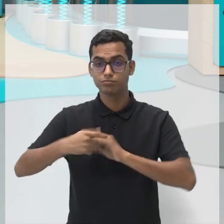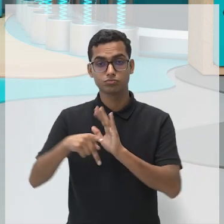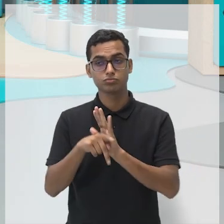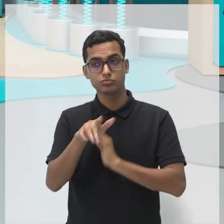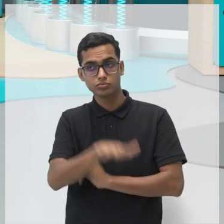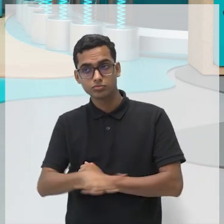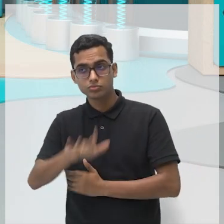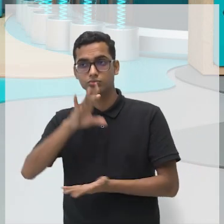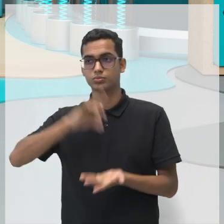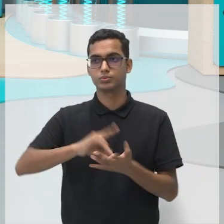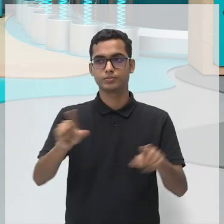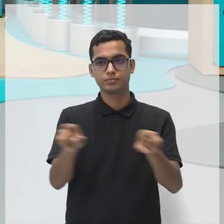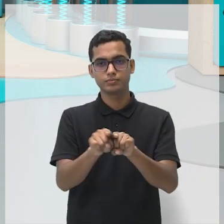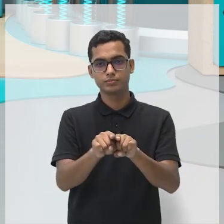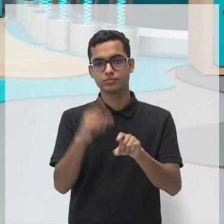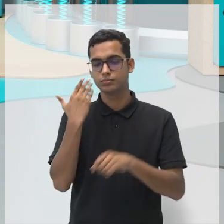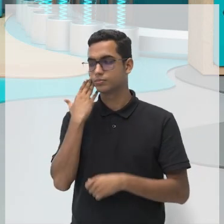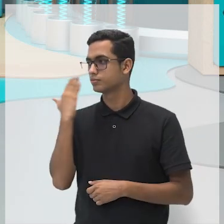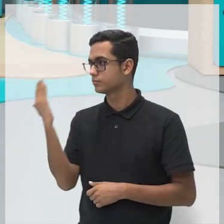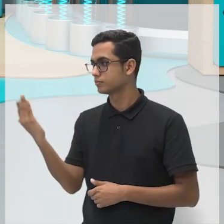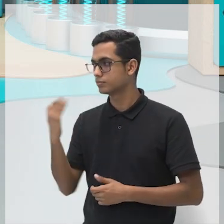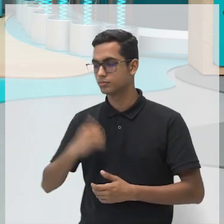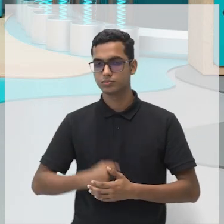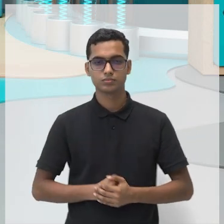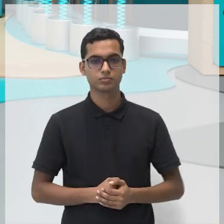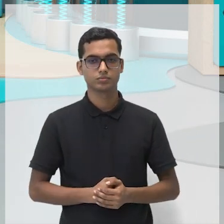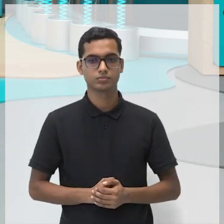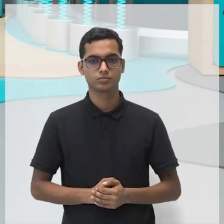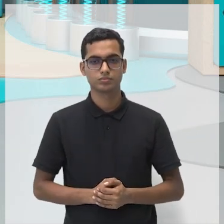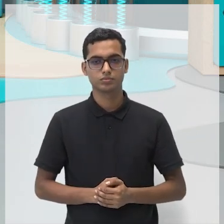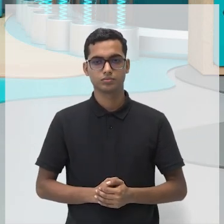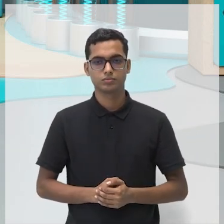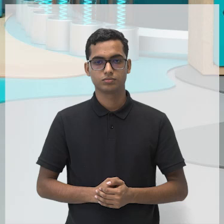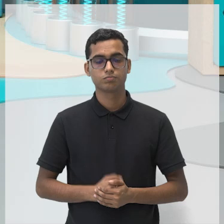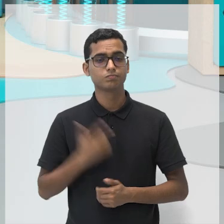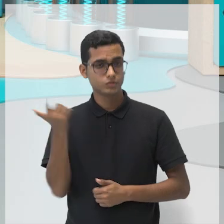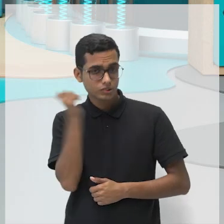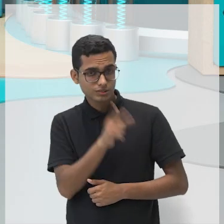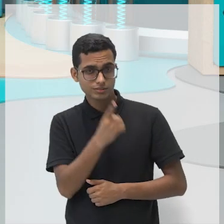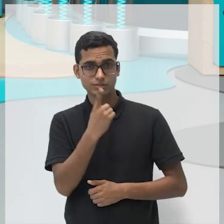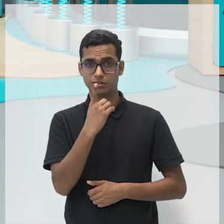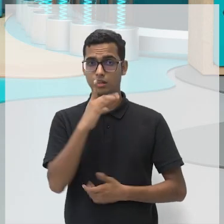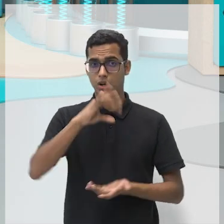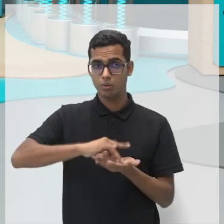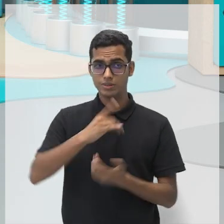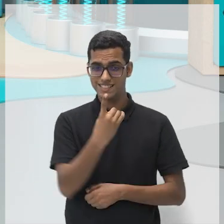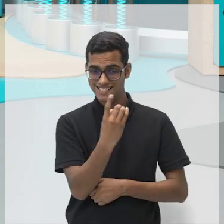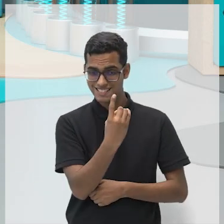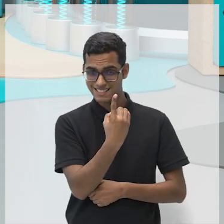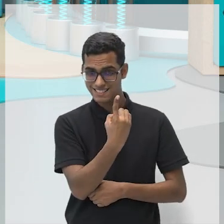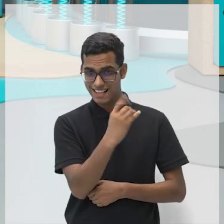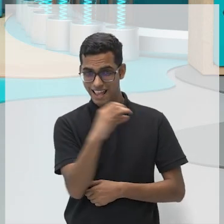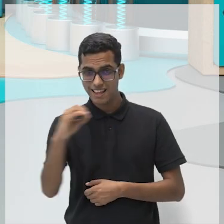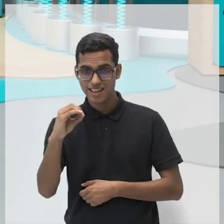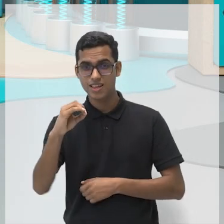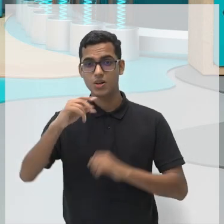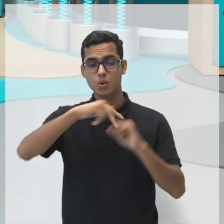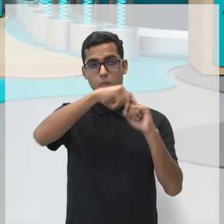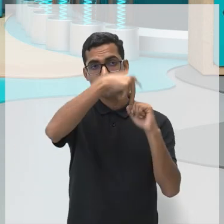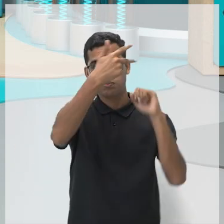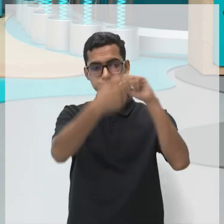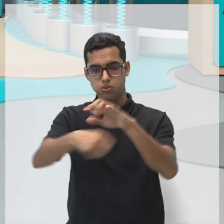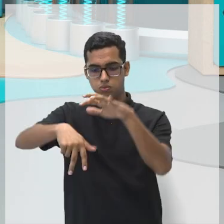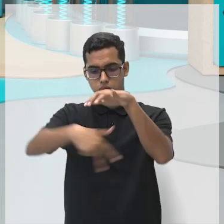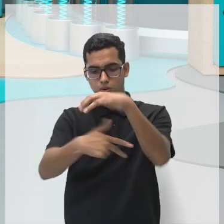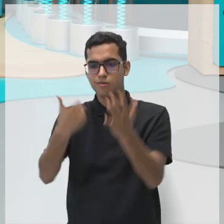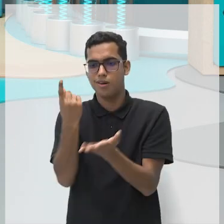modalidade, então, para chegar nesse nível tem que treinar bastante, necessita de bastante investimento,